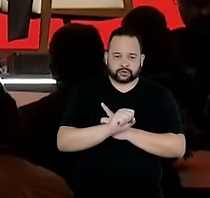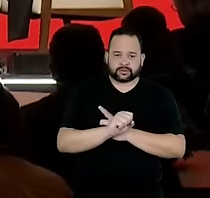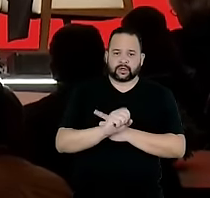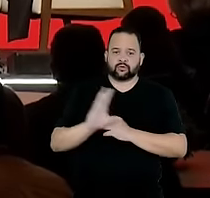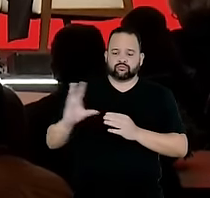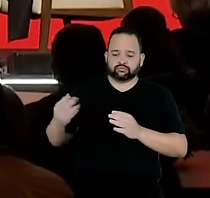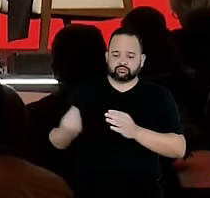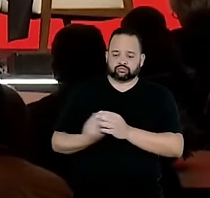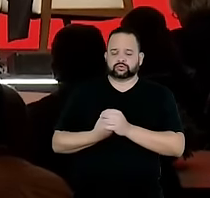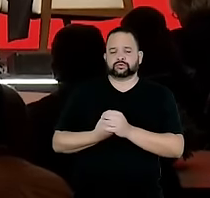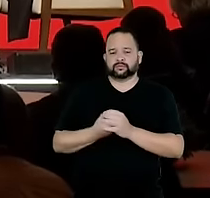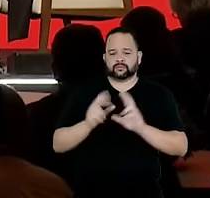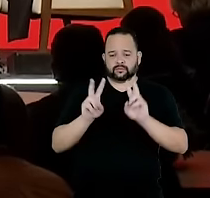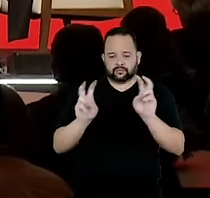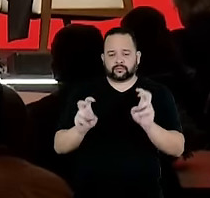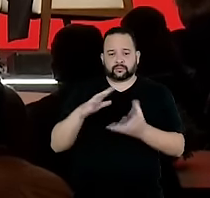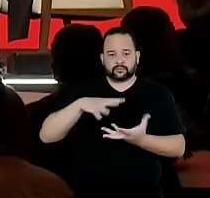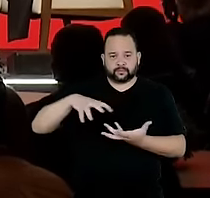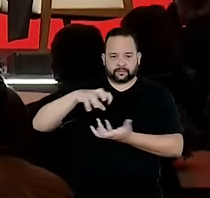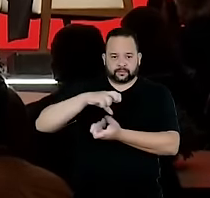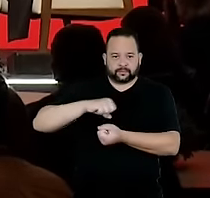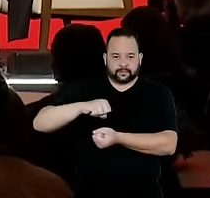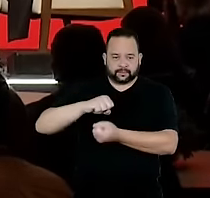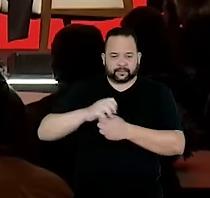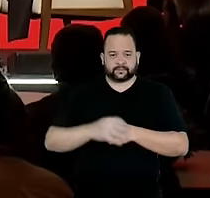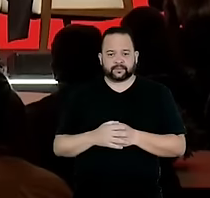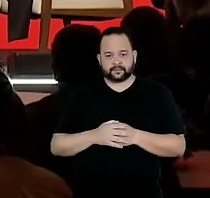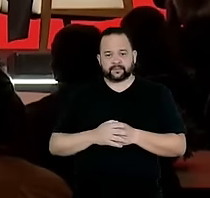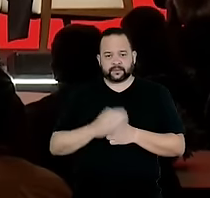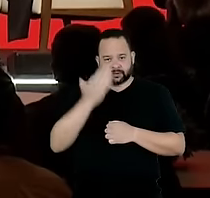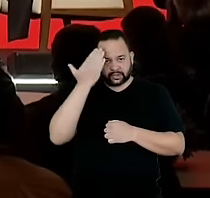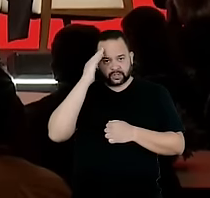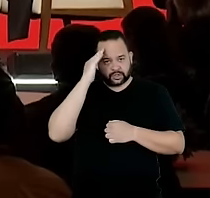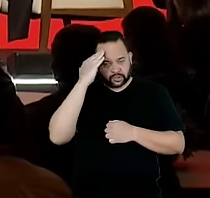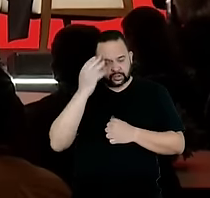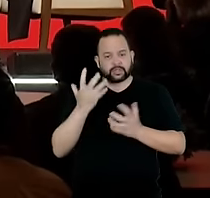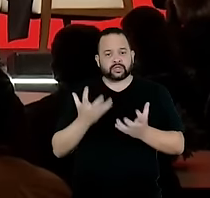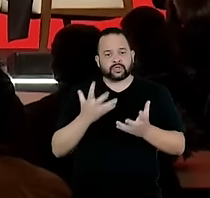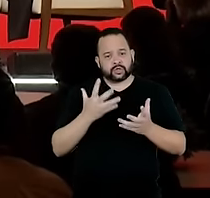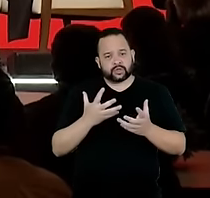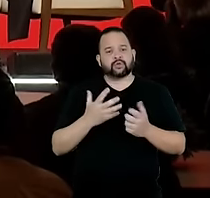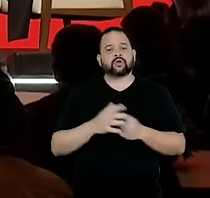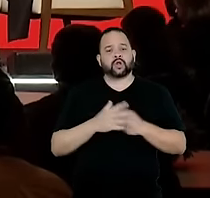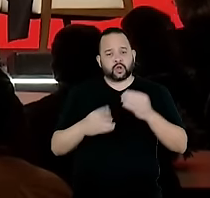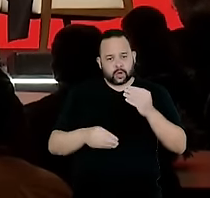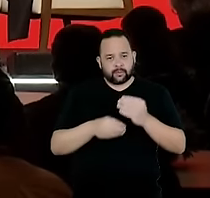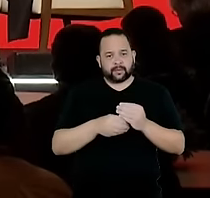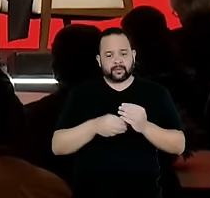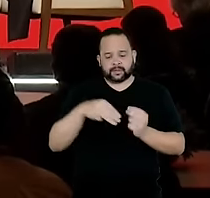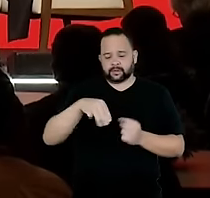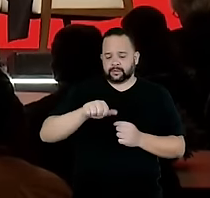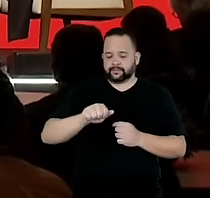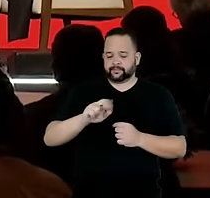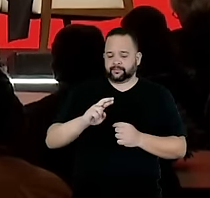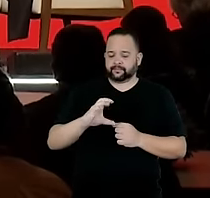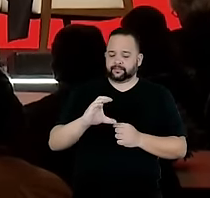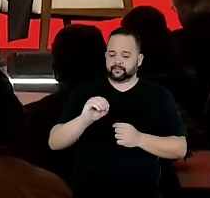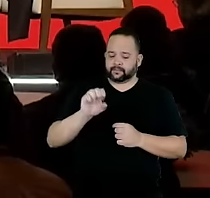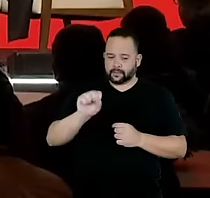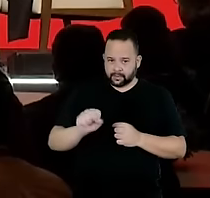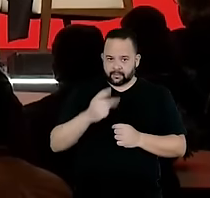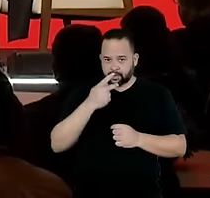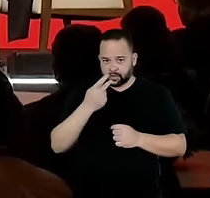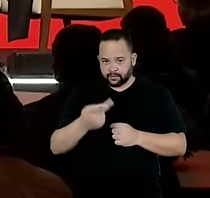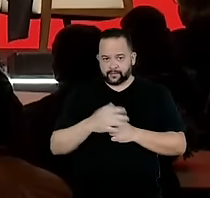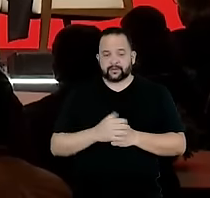gente entende eu queria fazer coro pro que o Marcos falou que trazer essa outra dimensão e eu queria fazer uma propaganda